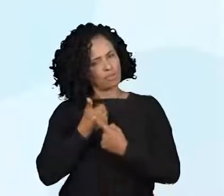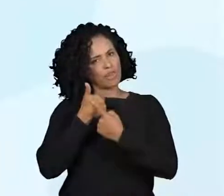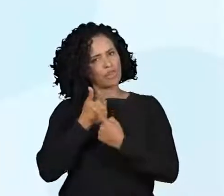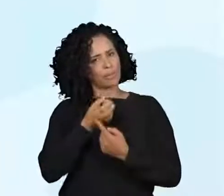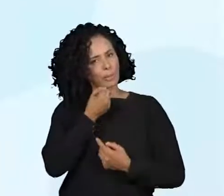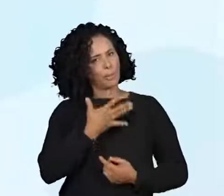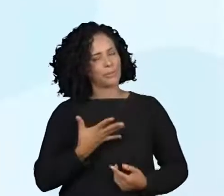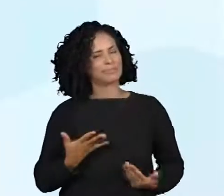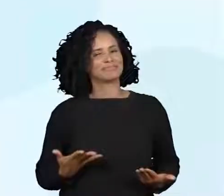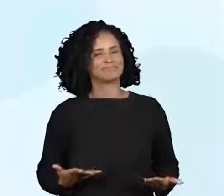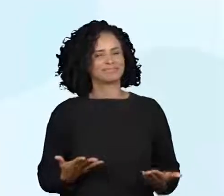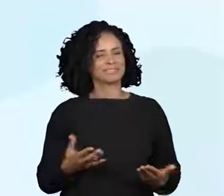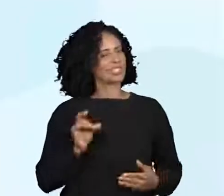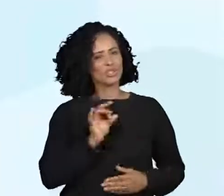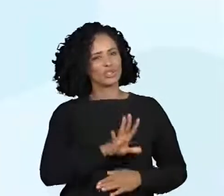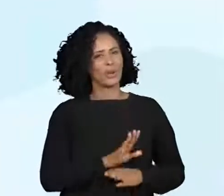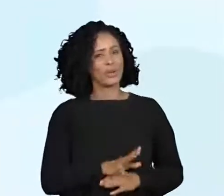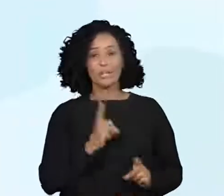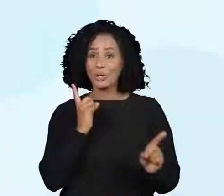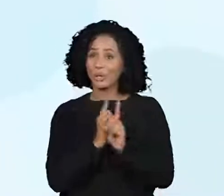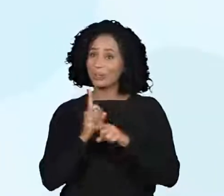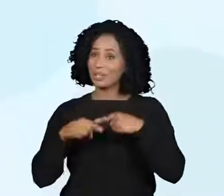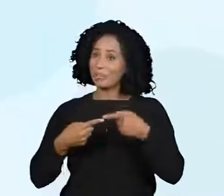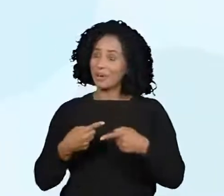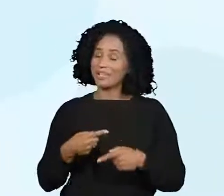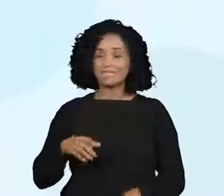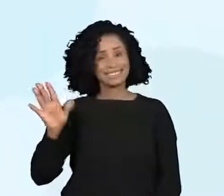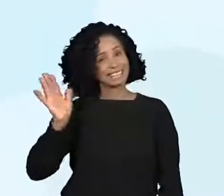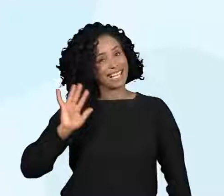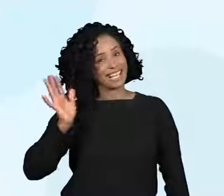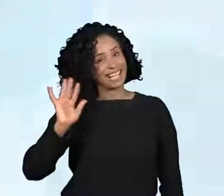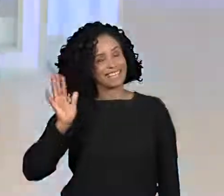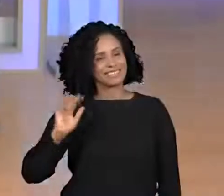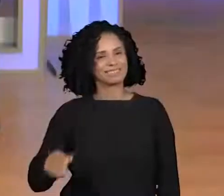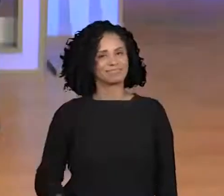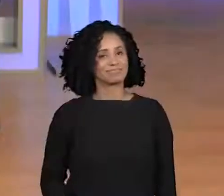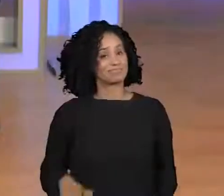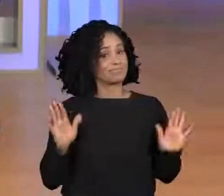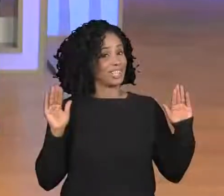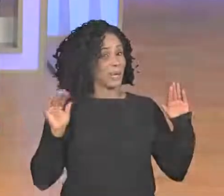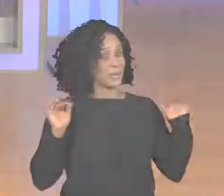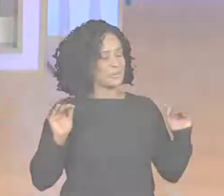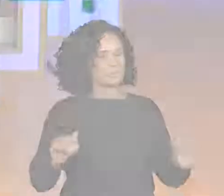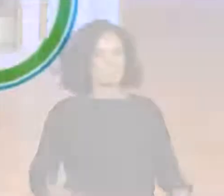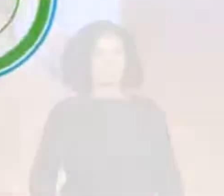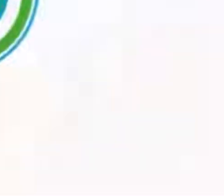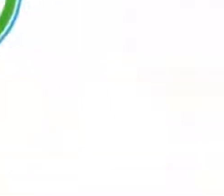E é isso, professora. E é isso. Até a próxima, Vamos pessoal. embora? Tchau. Então, tchau, tchau.